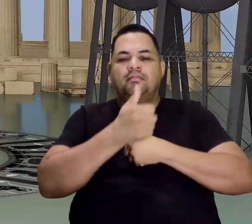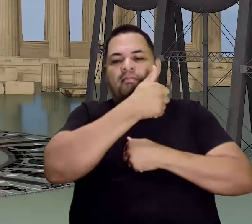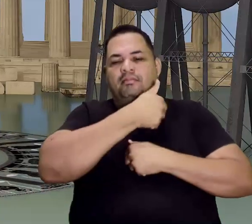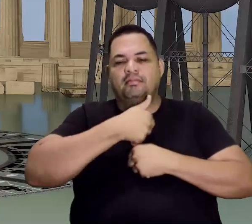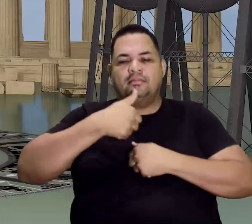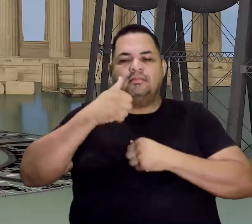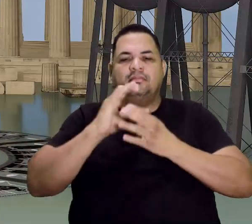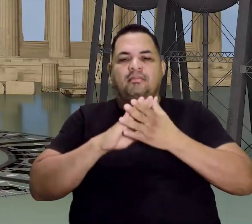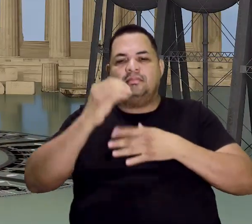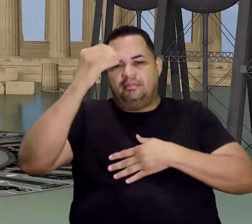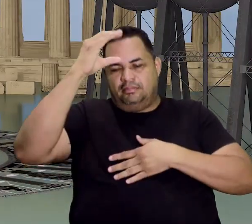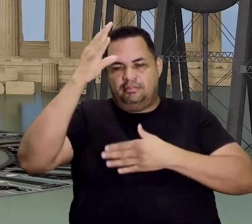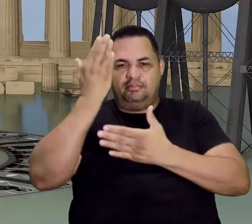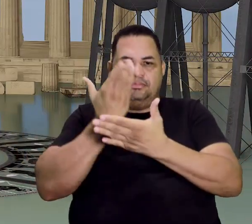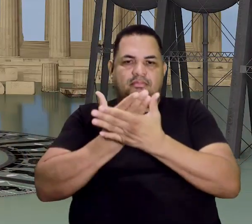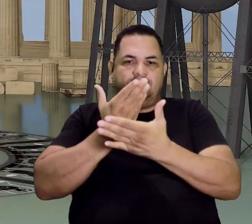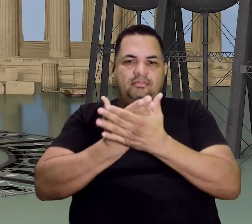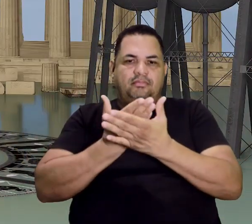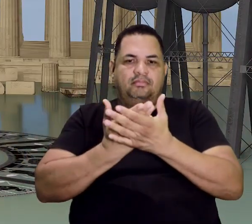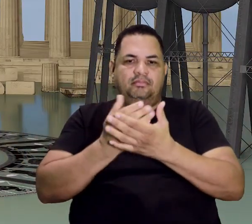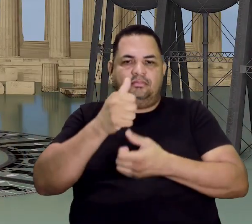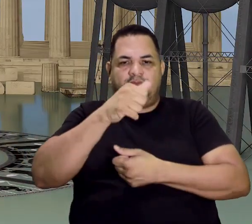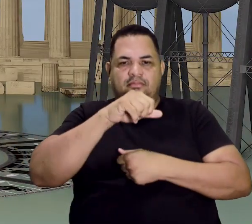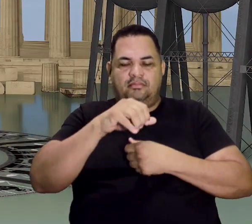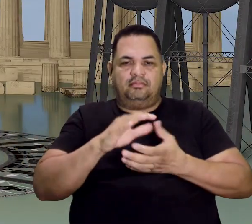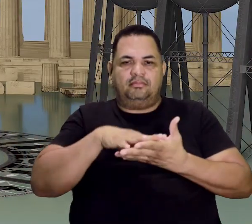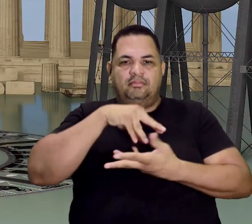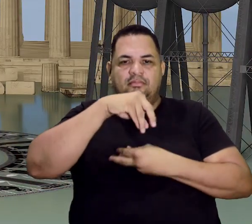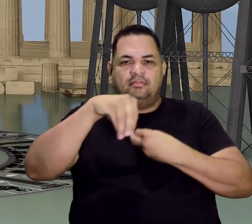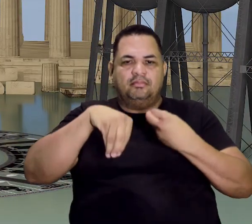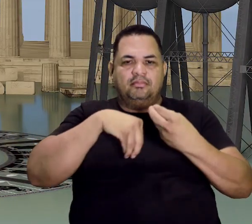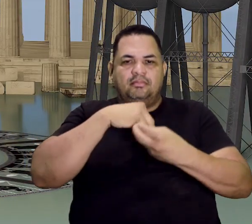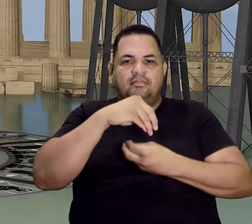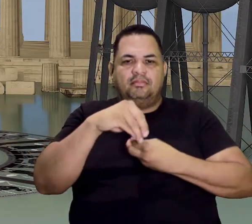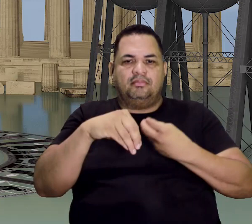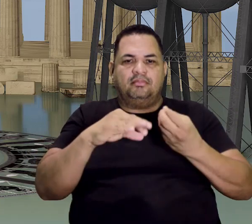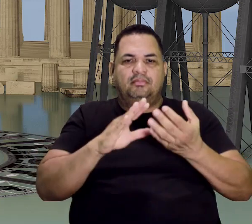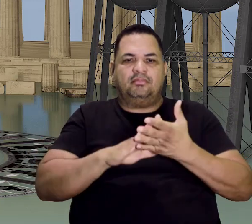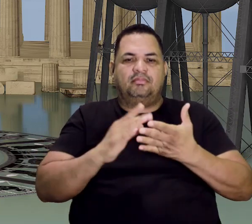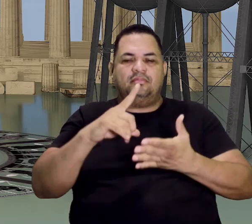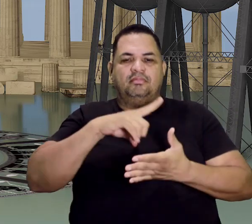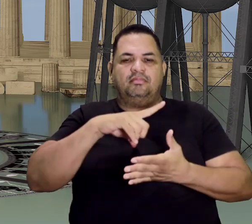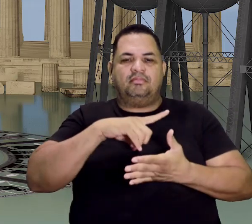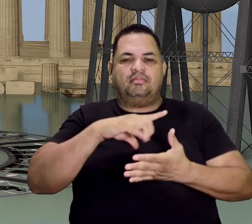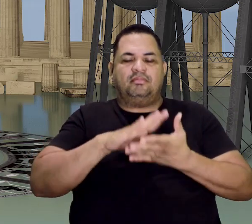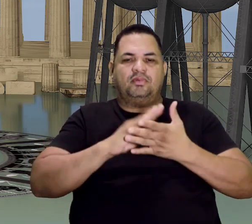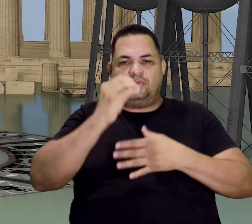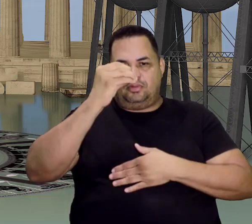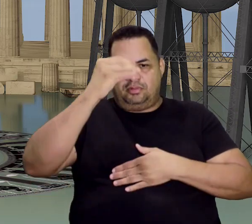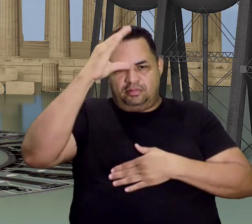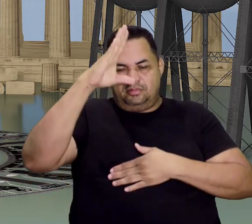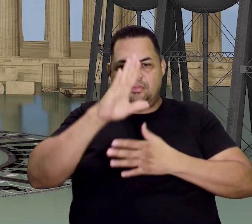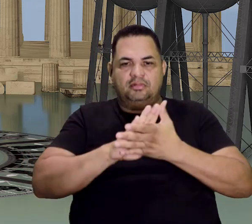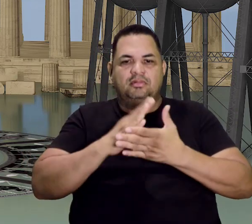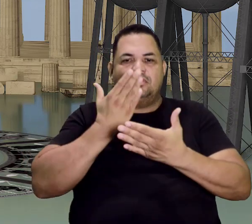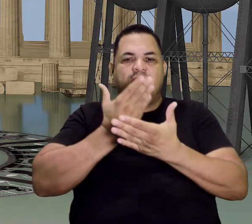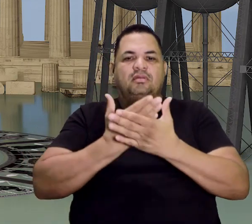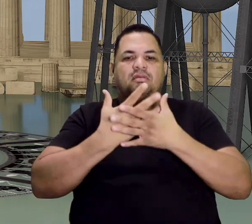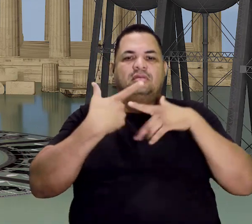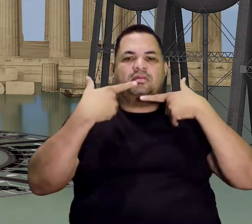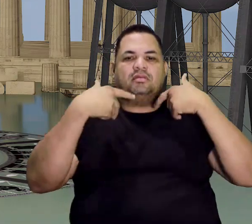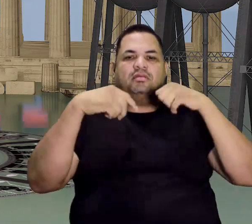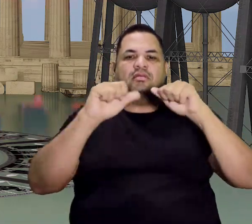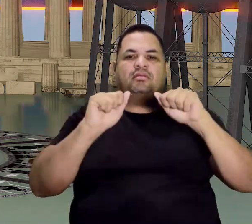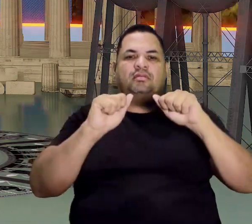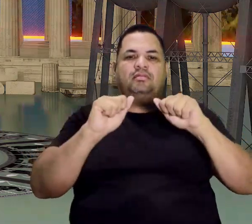o conhecimento da aula, né? Rechear. Vocês vão sair daqui bem recheados de conhecimento da nossa aula sobre linguagens.